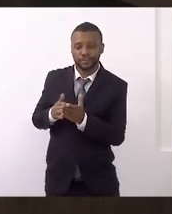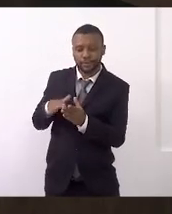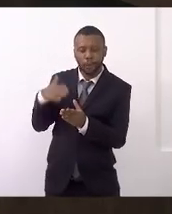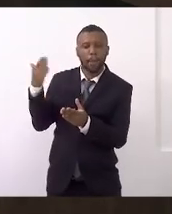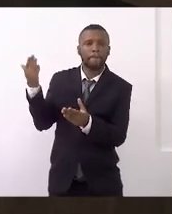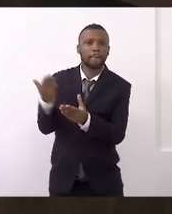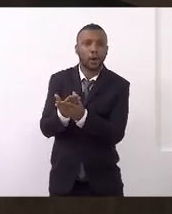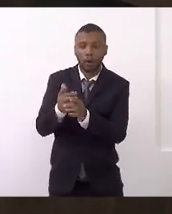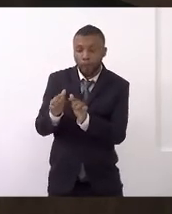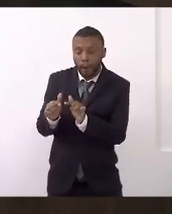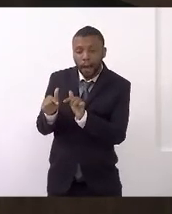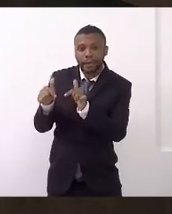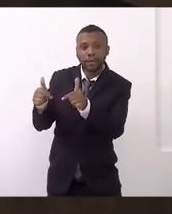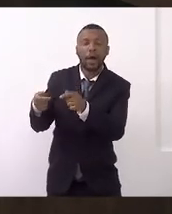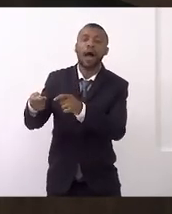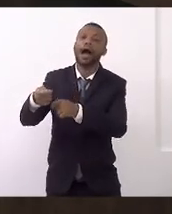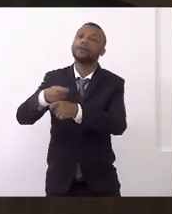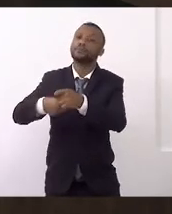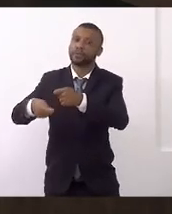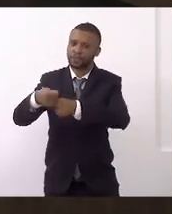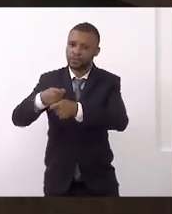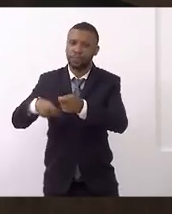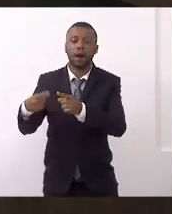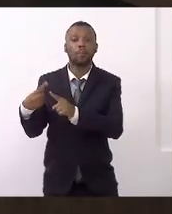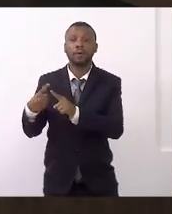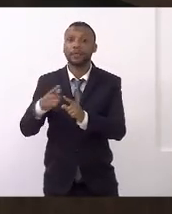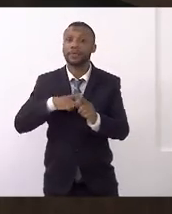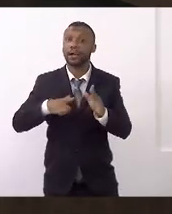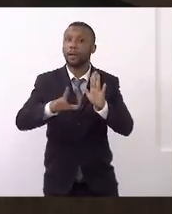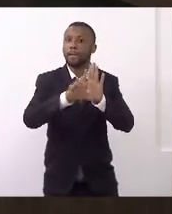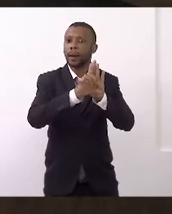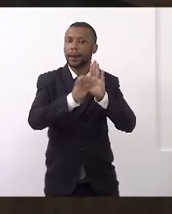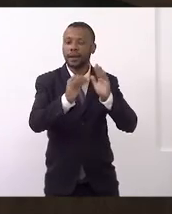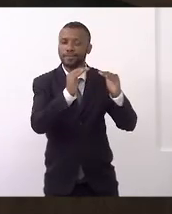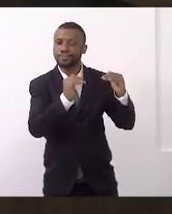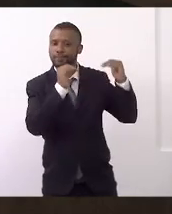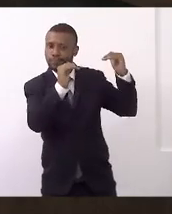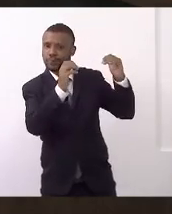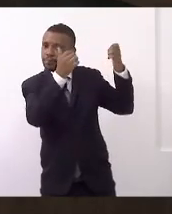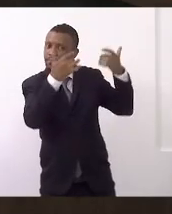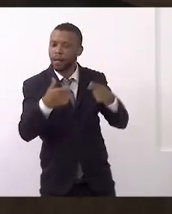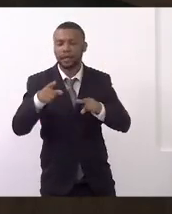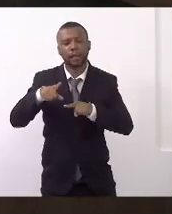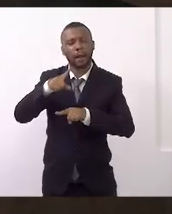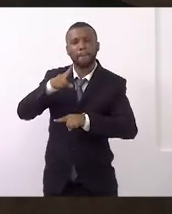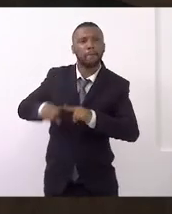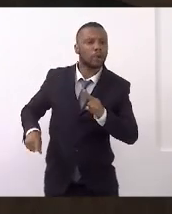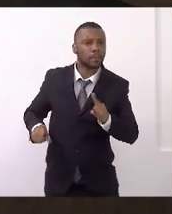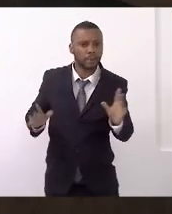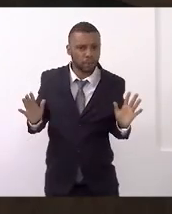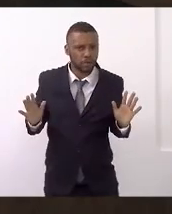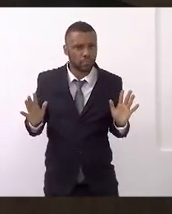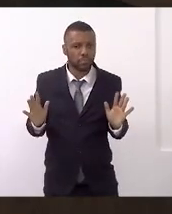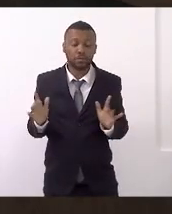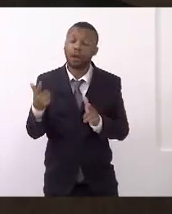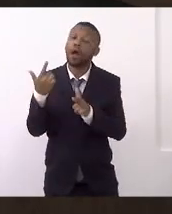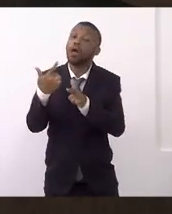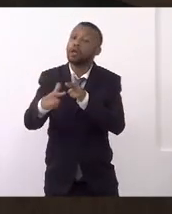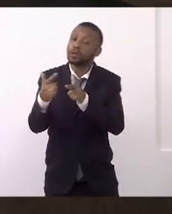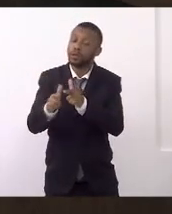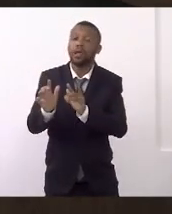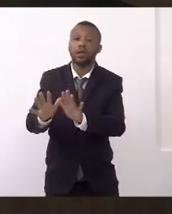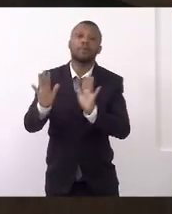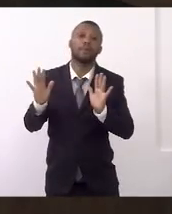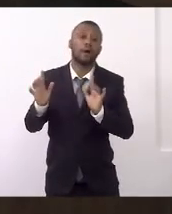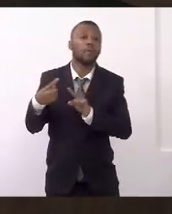um procedimento administrativo, porque tem uma lei que vai dizer que está proibido. Então, isso é um problema, porque